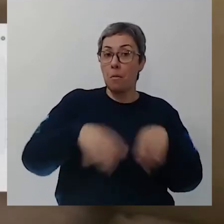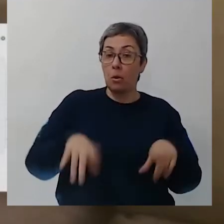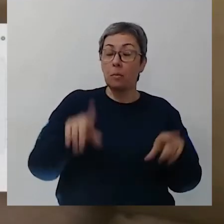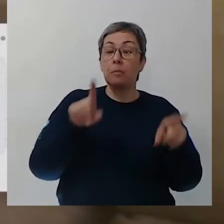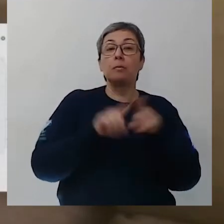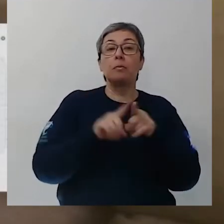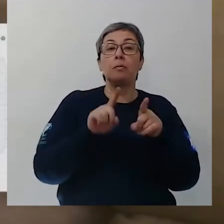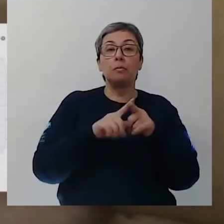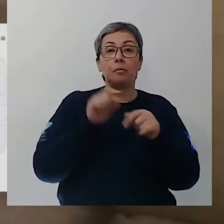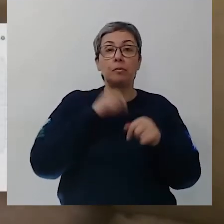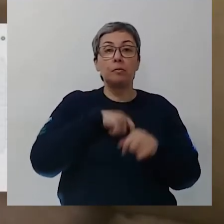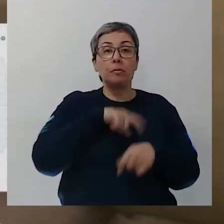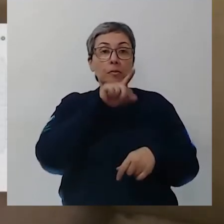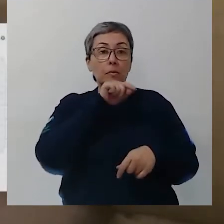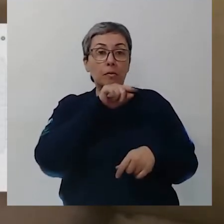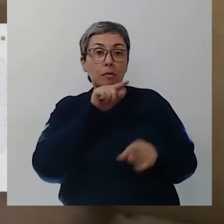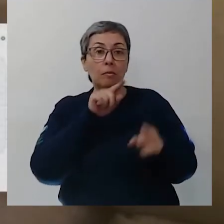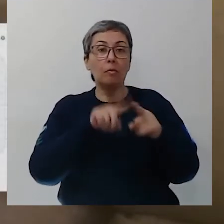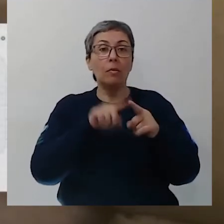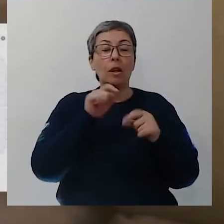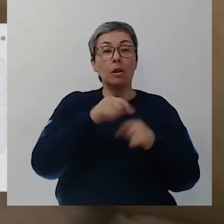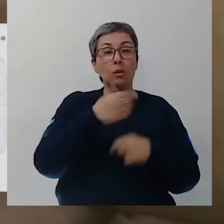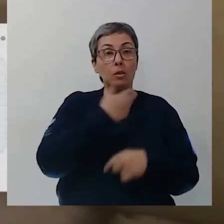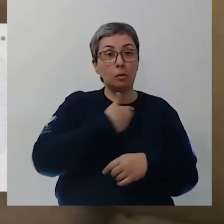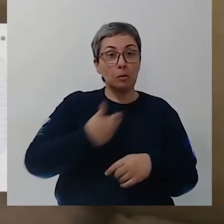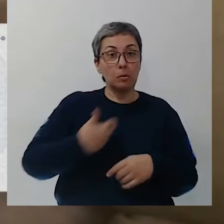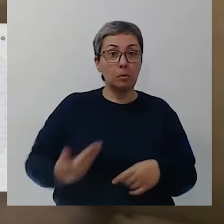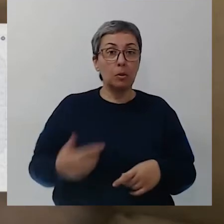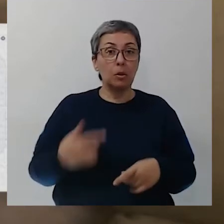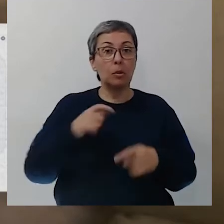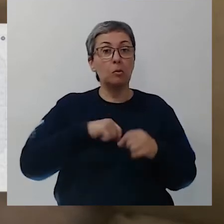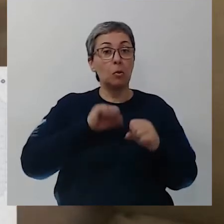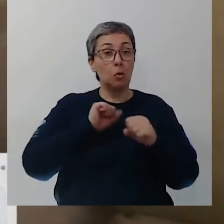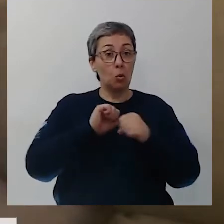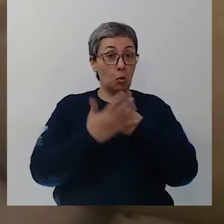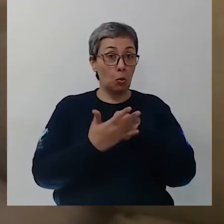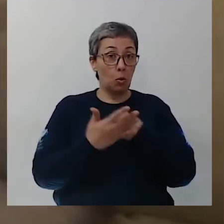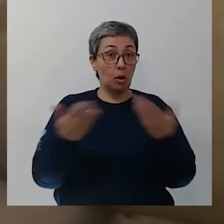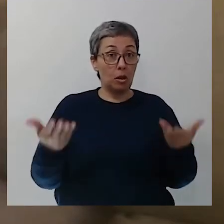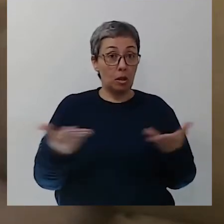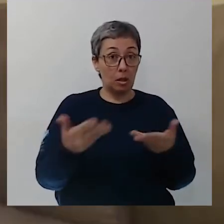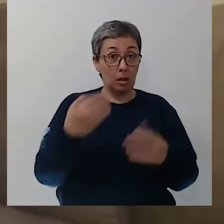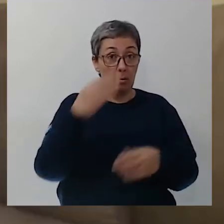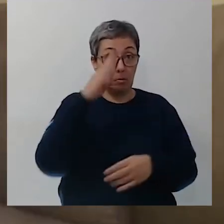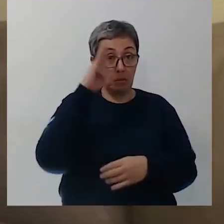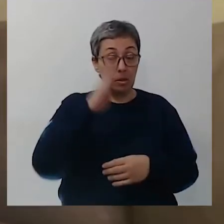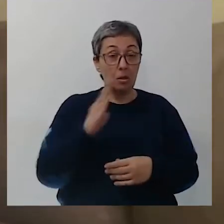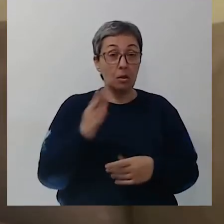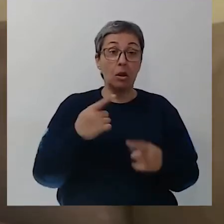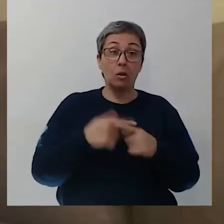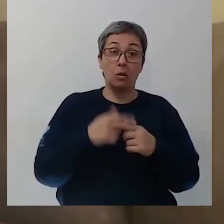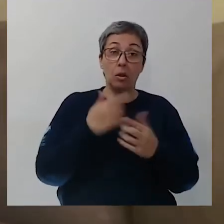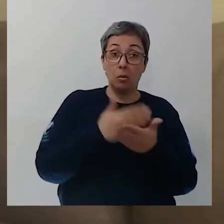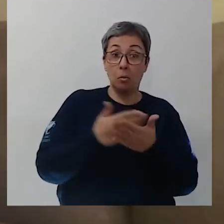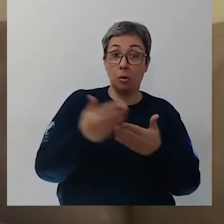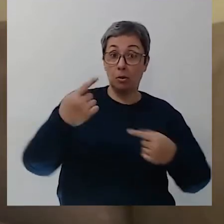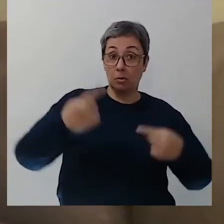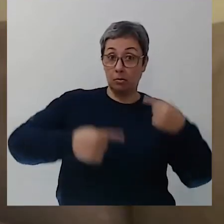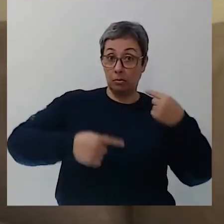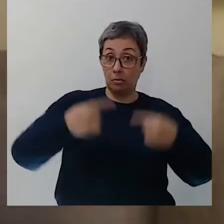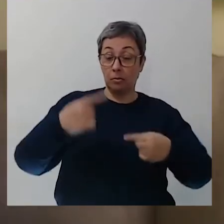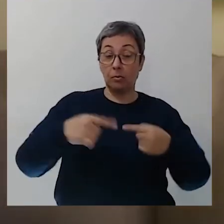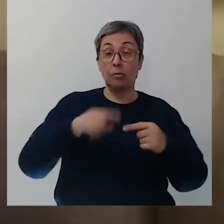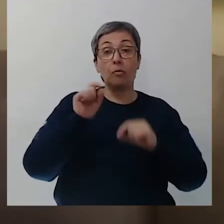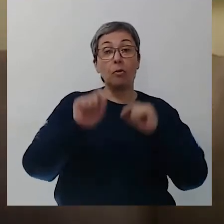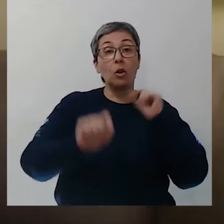que foi visto em alguns tweets de figuras públicas durante a pandemia de Covid-19 aqui no Brasil. Bom, e é por aí que o nosso debate